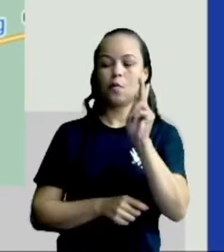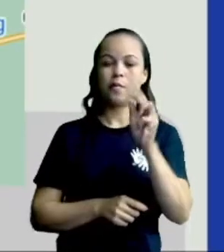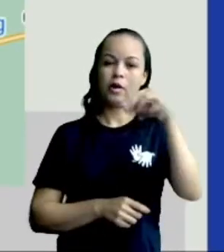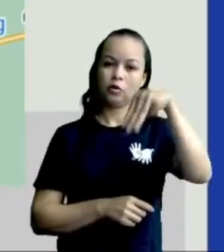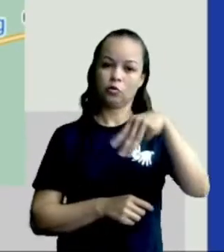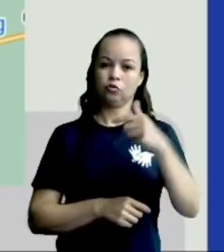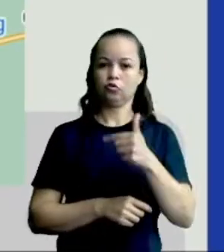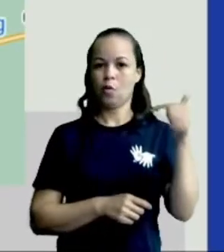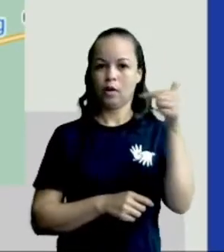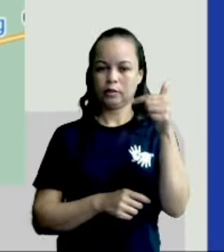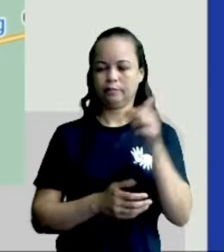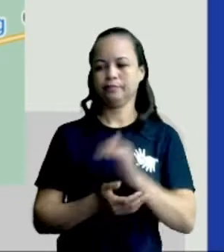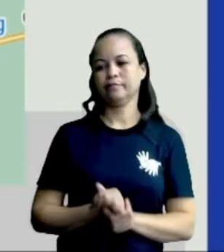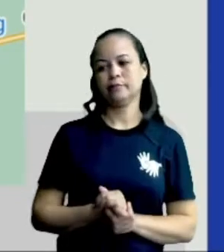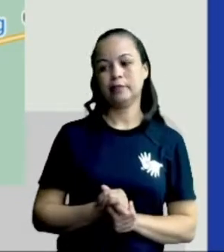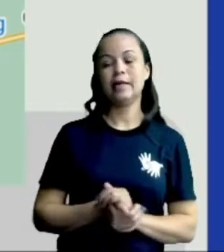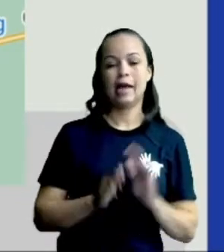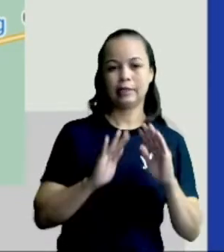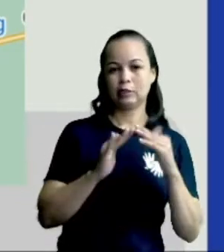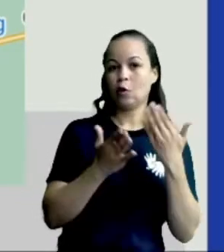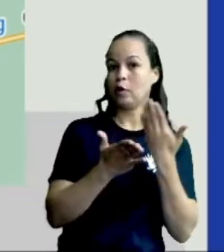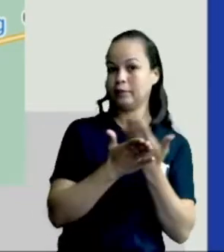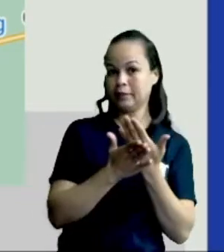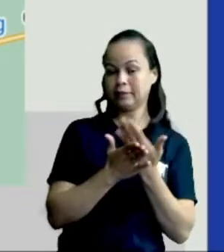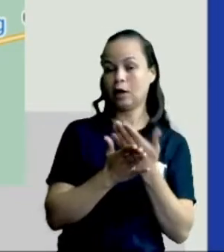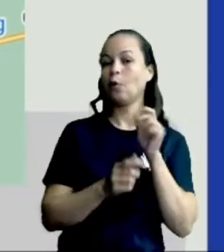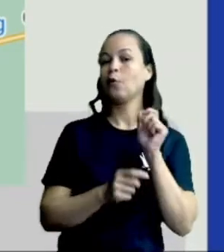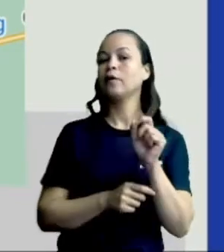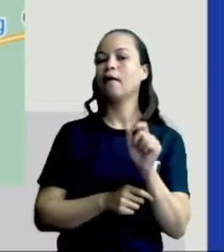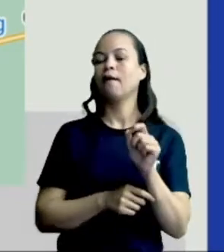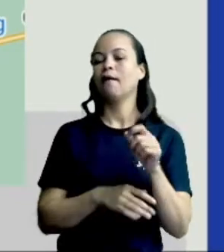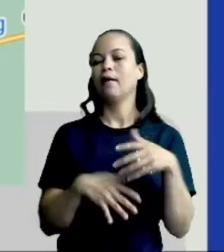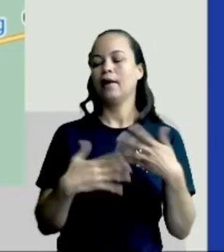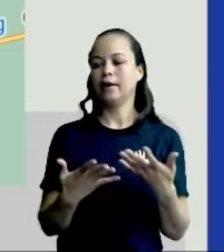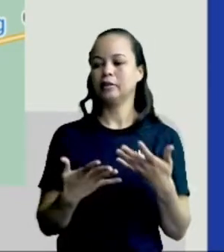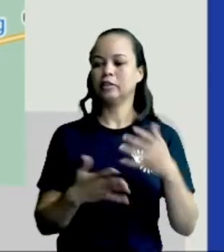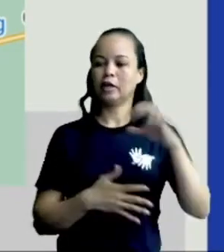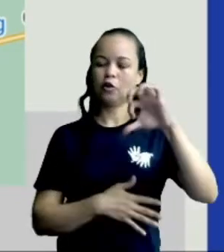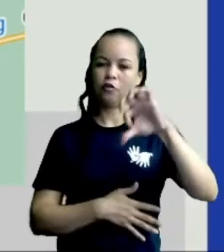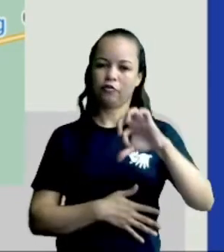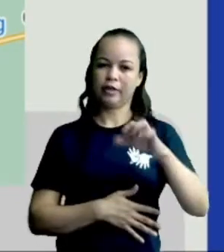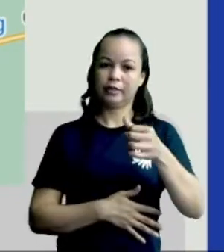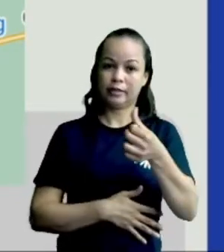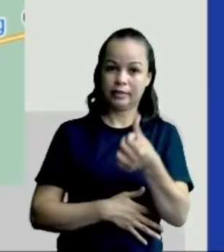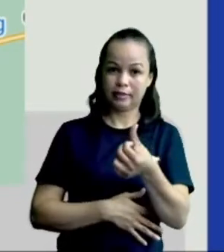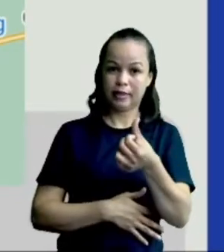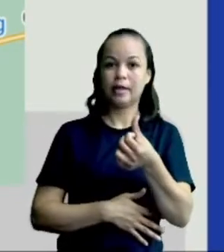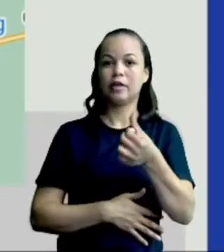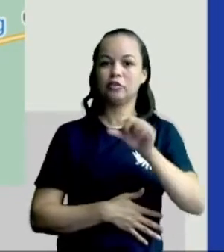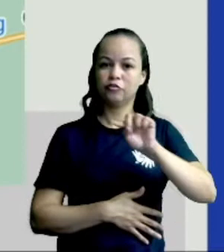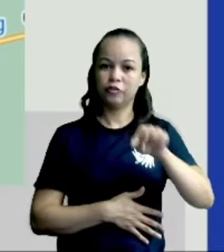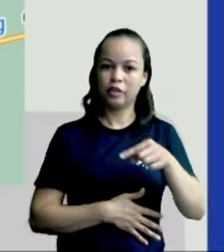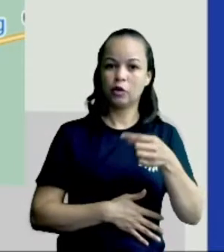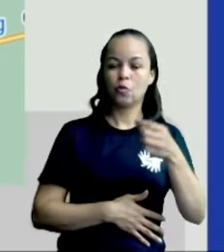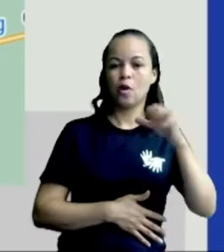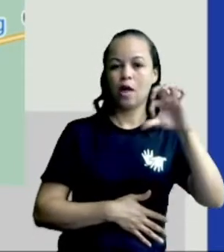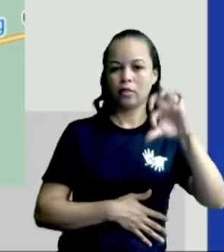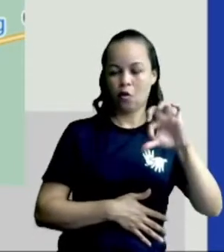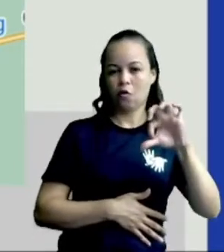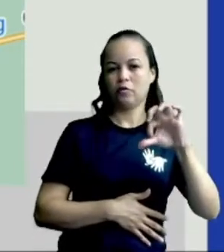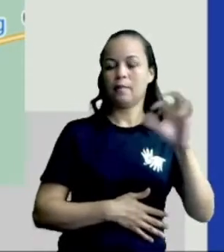a escolarização, nossa escolarização está em 96, mais de 96%